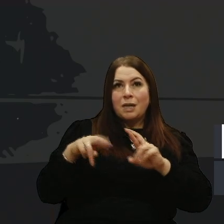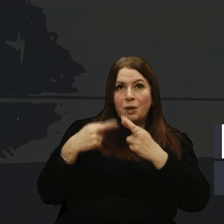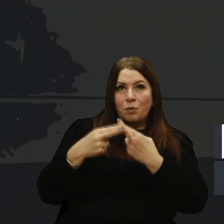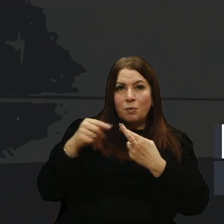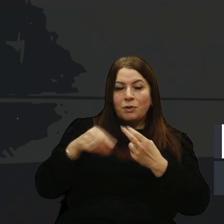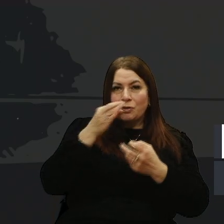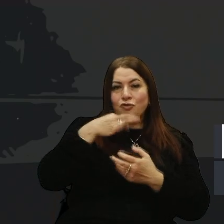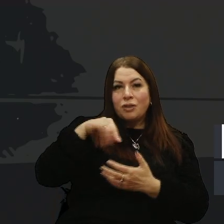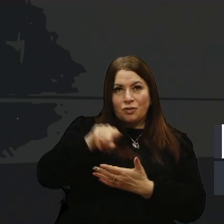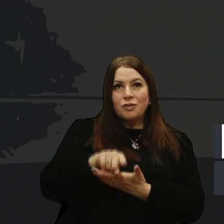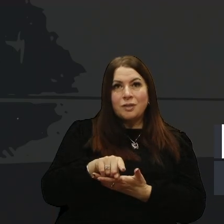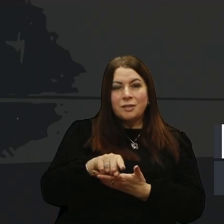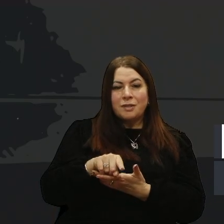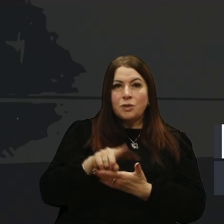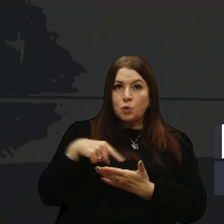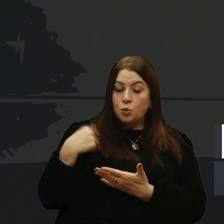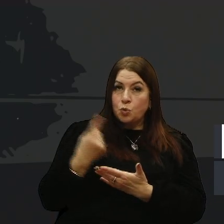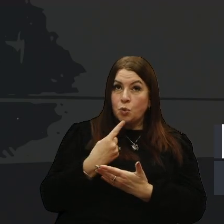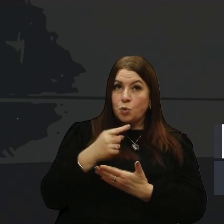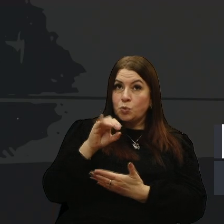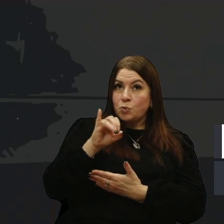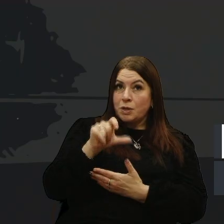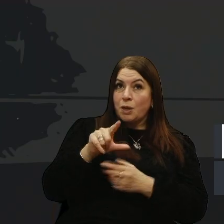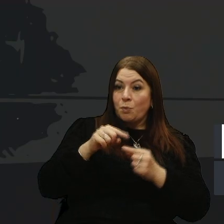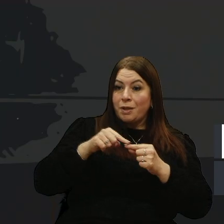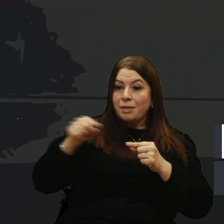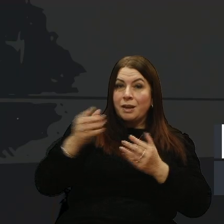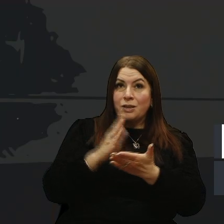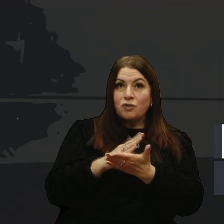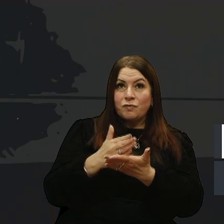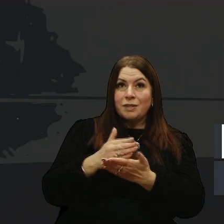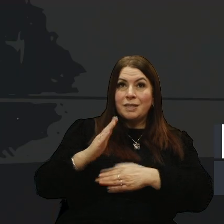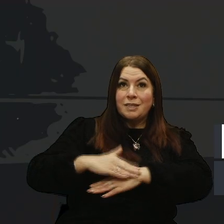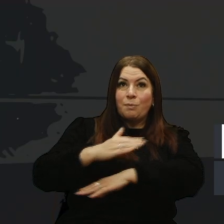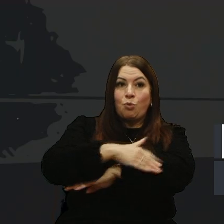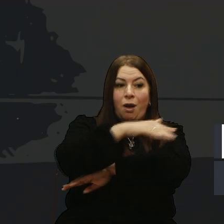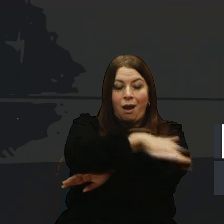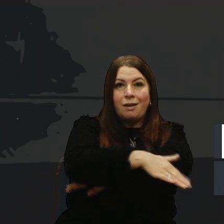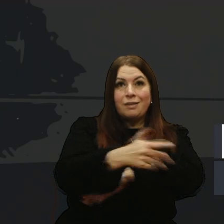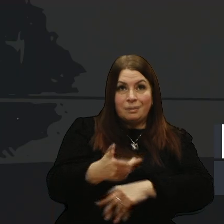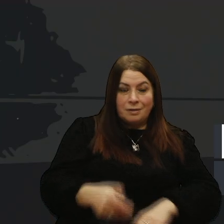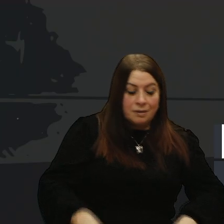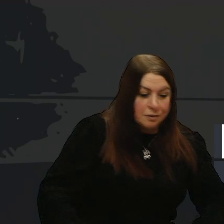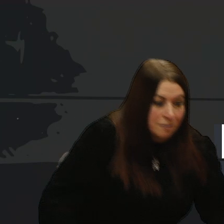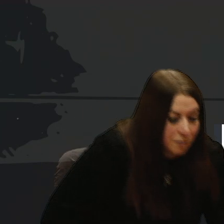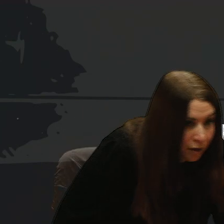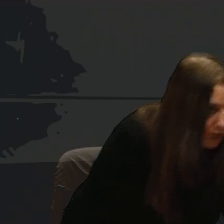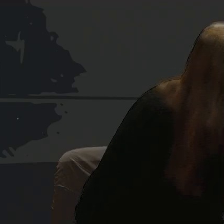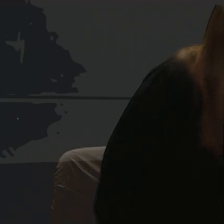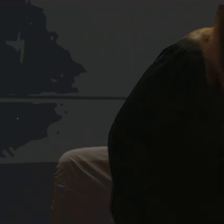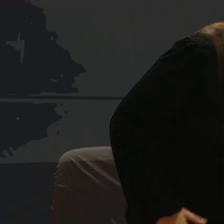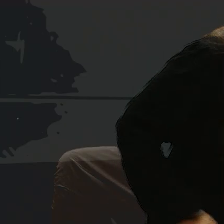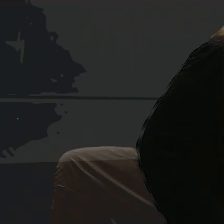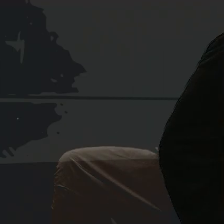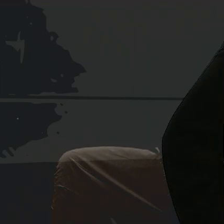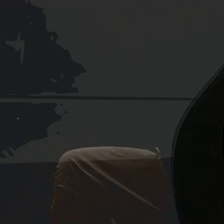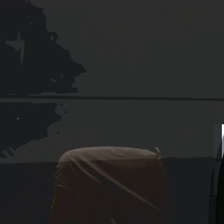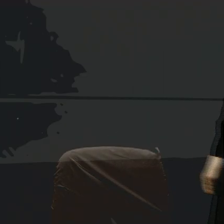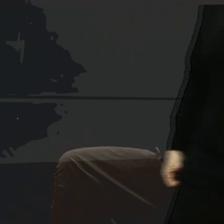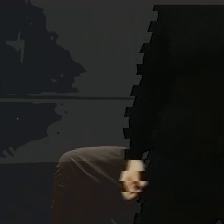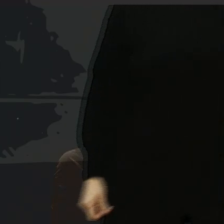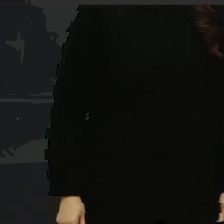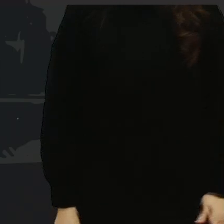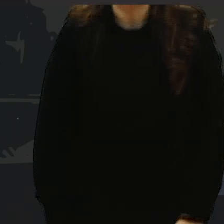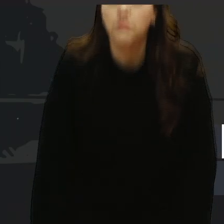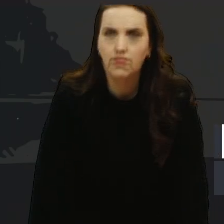Câmara de Caxias do Sul. E o nosso sinal, ele bate até a divisa de Sapucaia do Sul, para ver a importância dessa conquista que é de